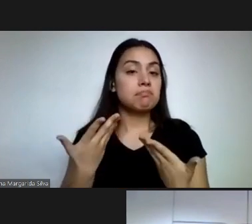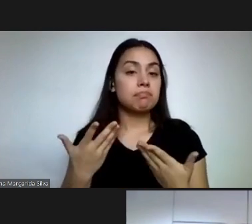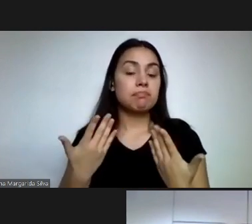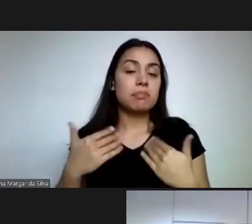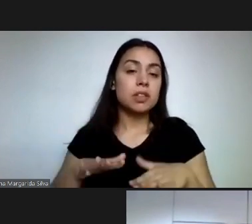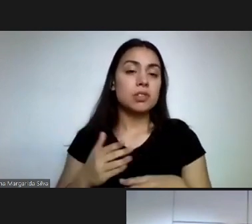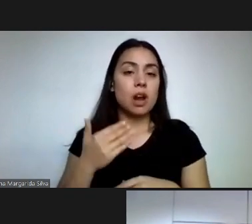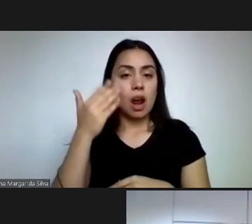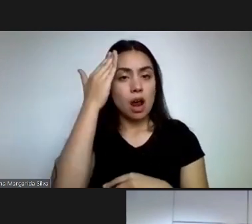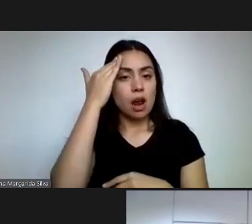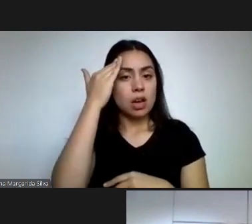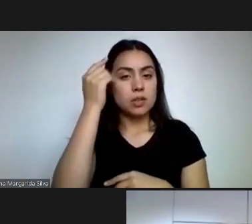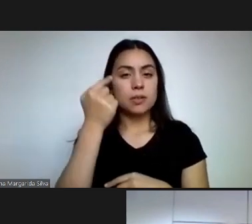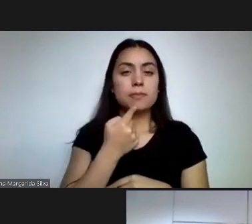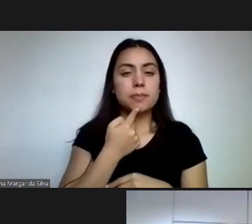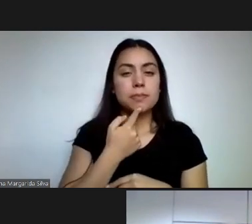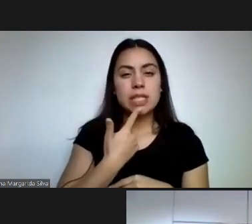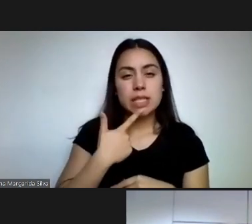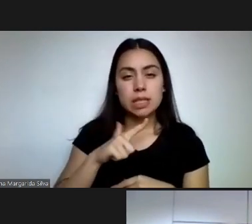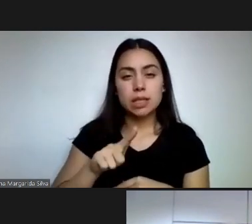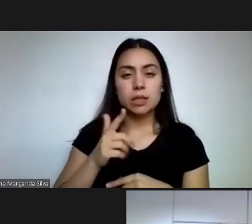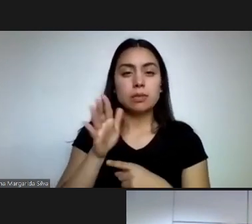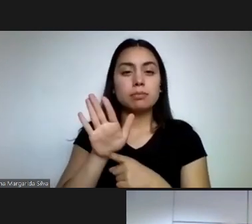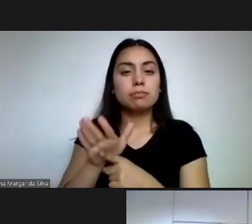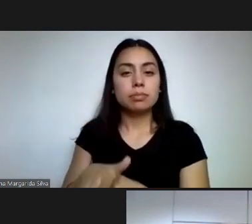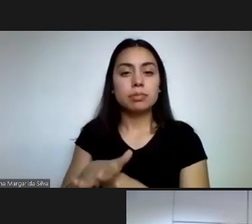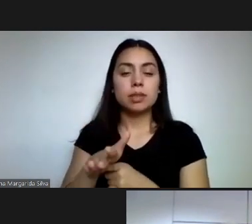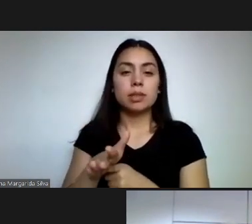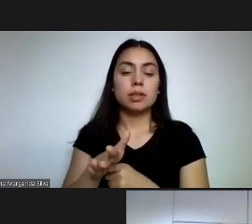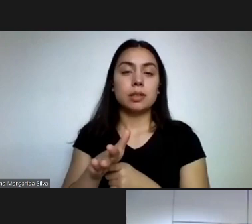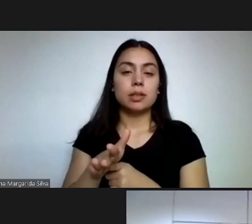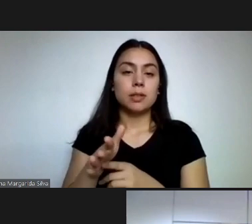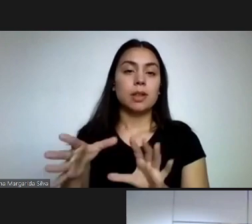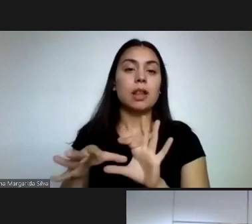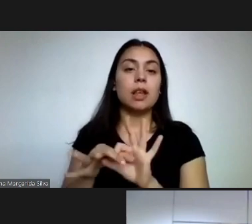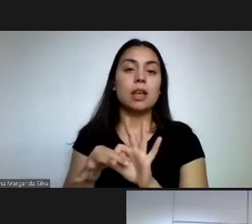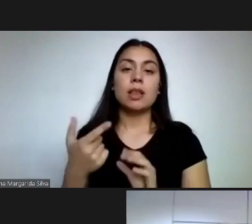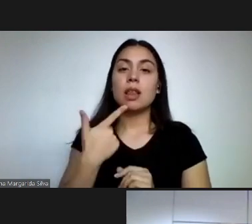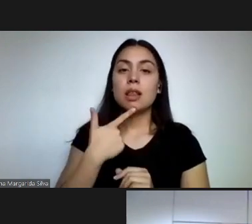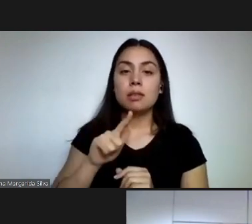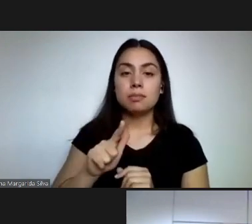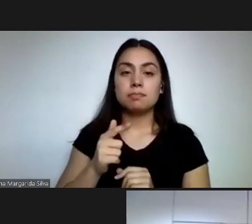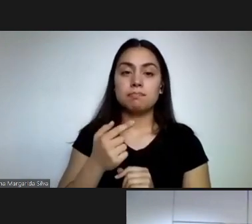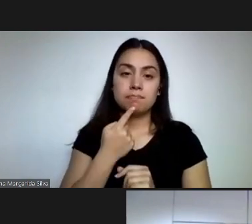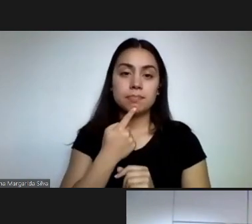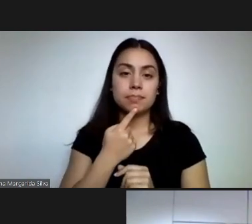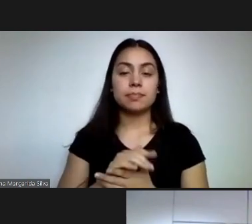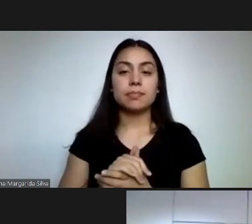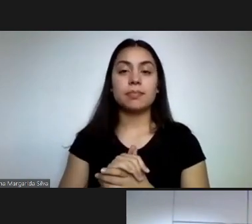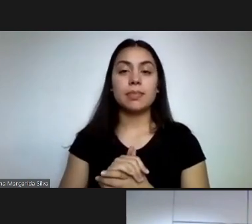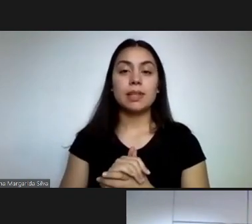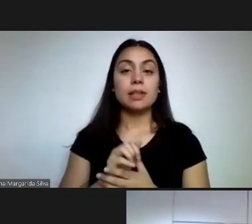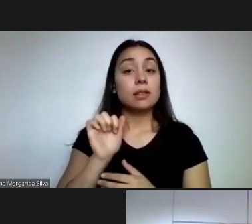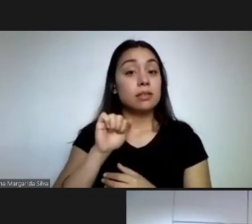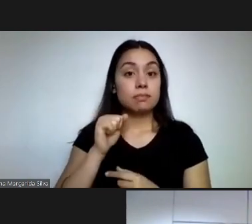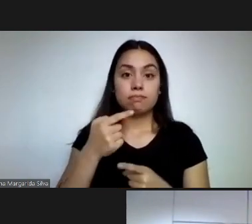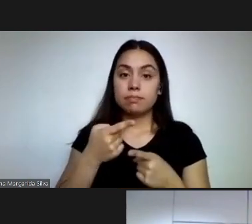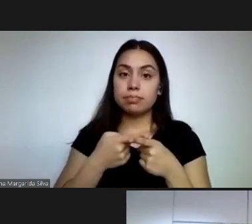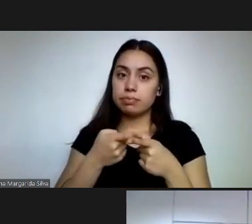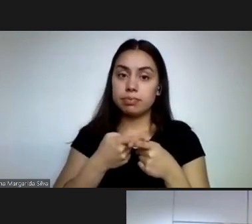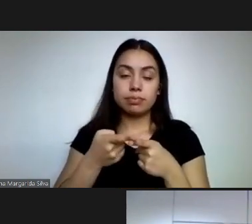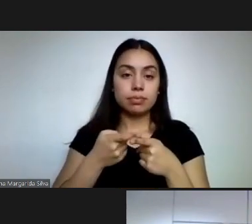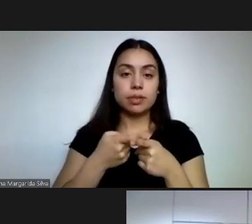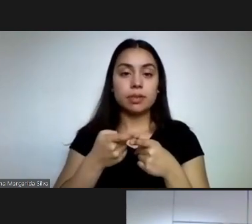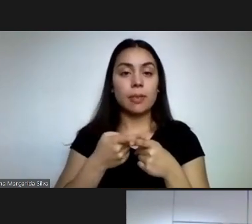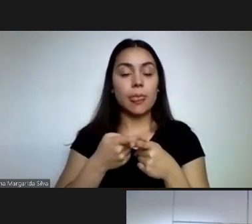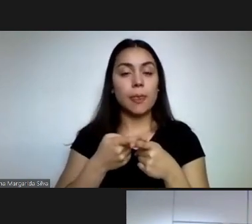a discriminação pela língua e a discriminação racial pela língua. E estarei aberta a outras questões. Sim, sim, muito interessante e